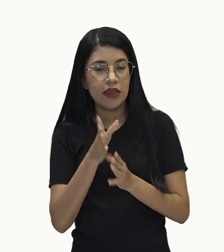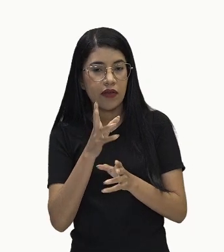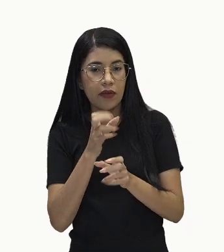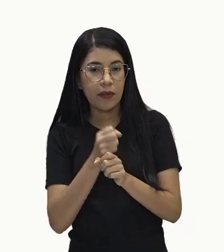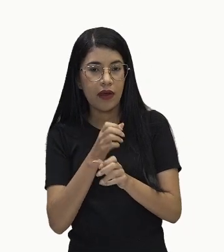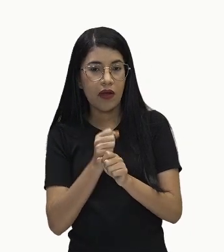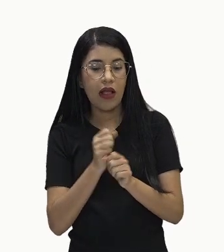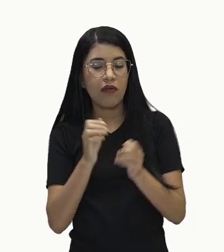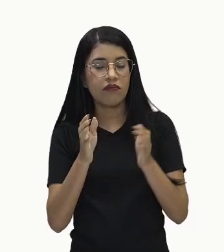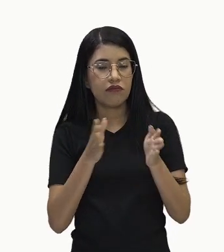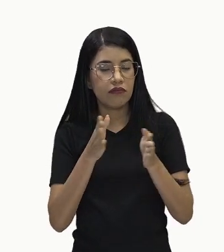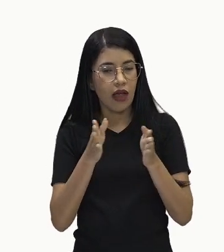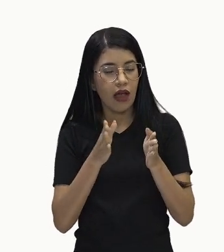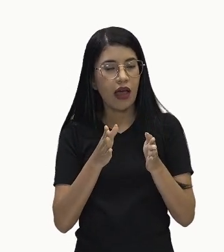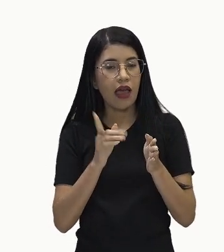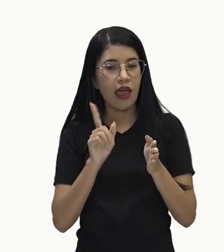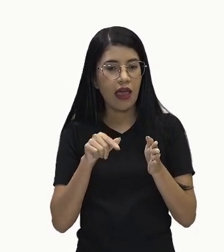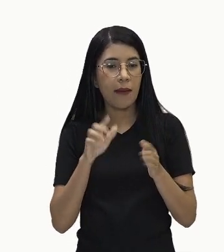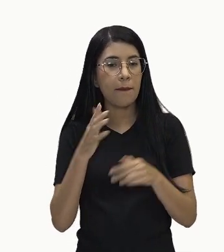Então,